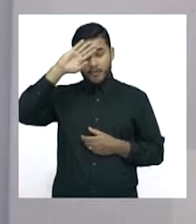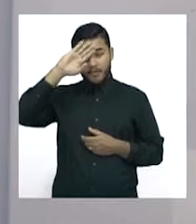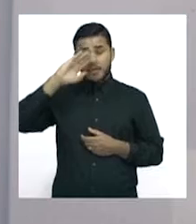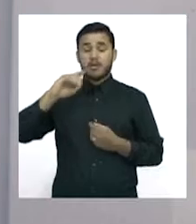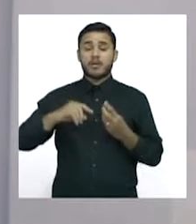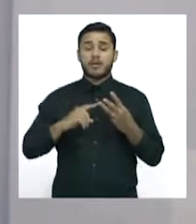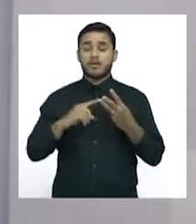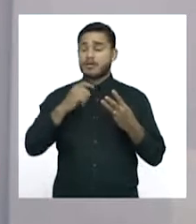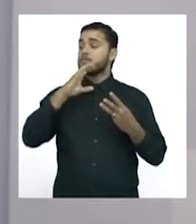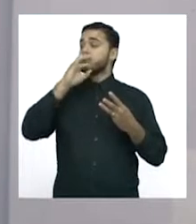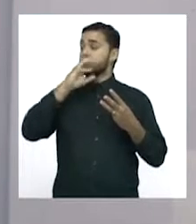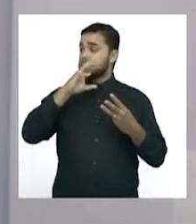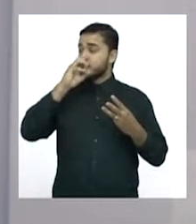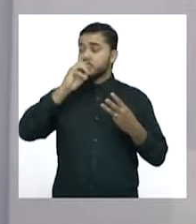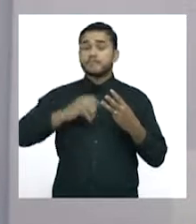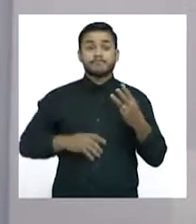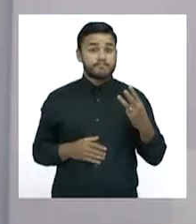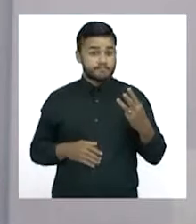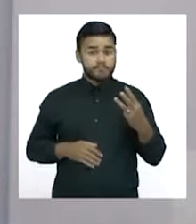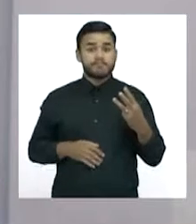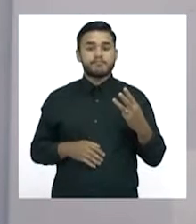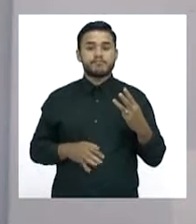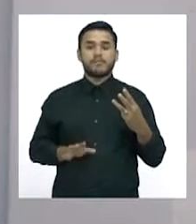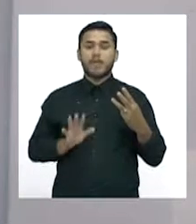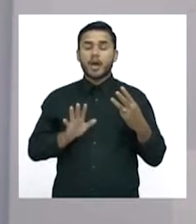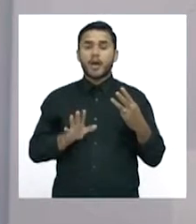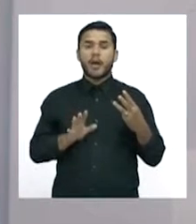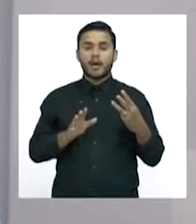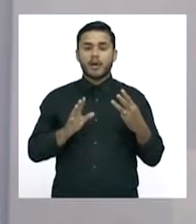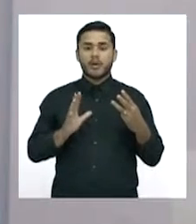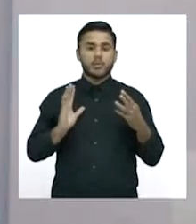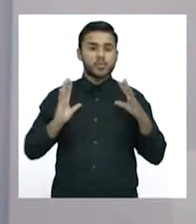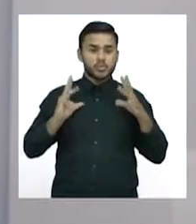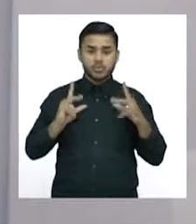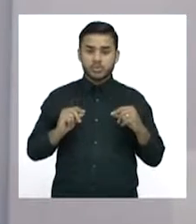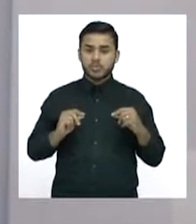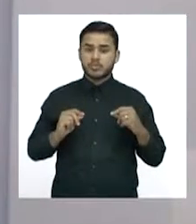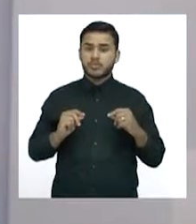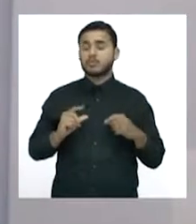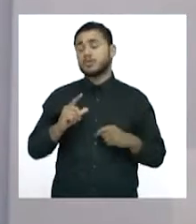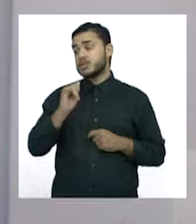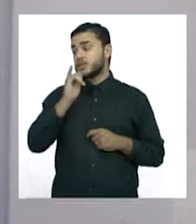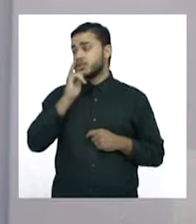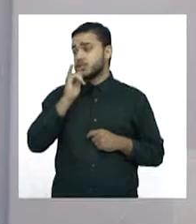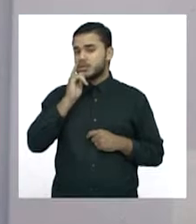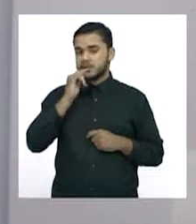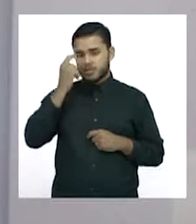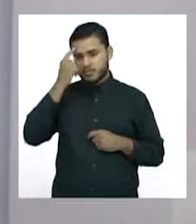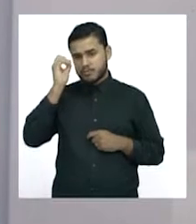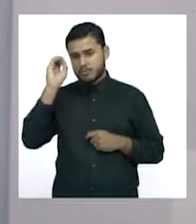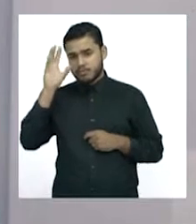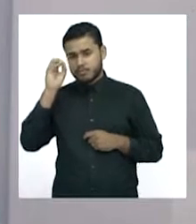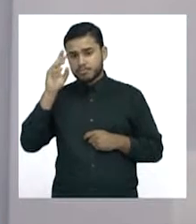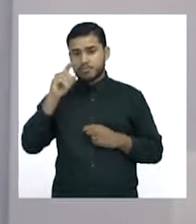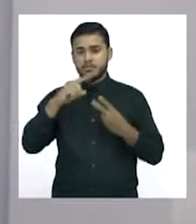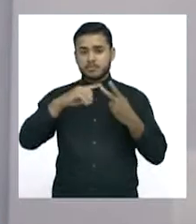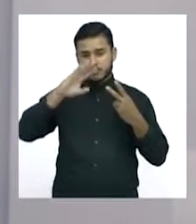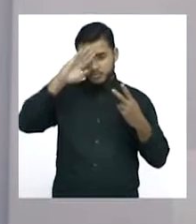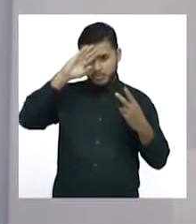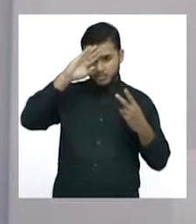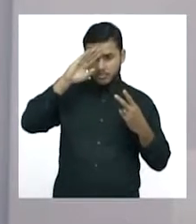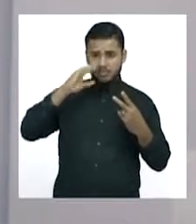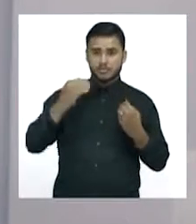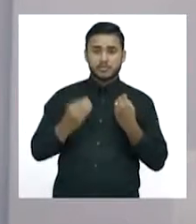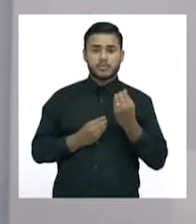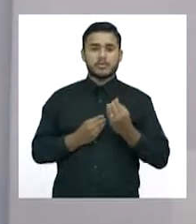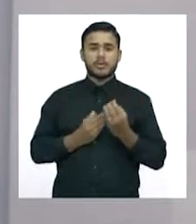dificuldade respiratória, e não necessariamente todos juntos, mas pode começar, por exemplo, com a dor de cabeça e a febre. São sintomas muito parecidos